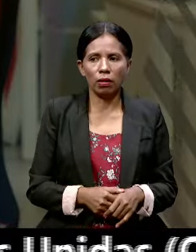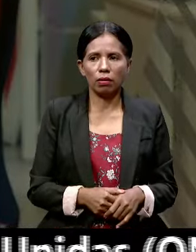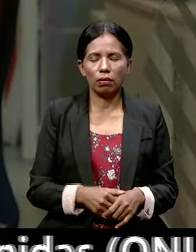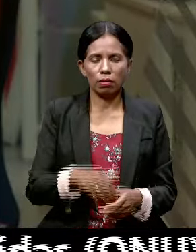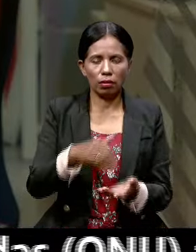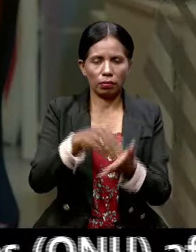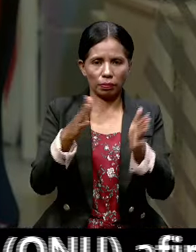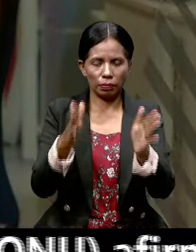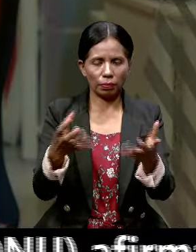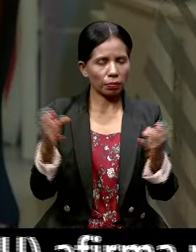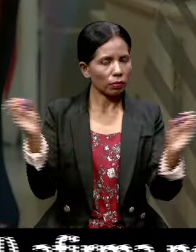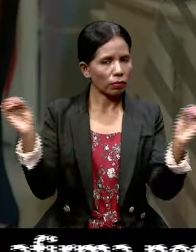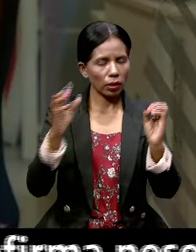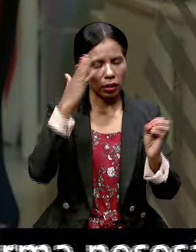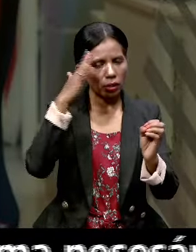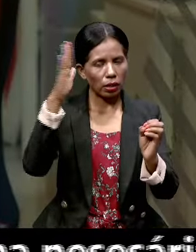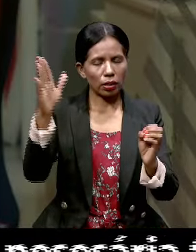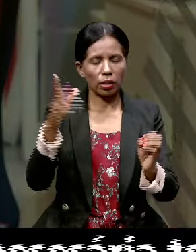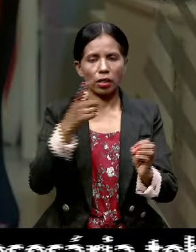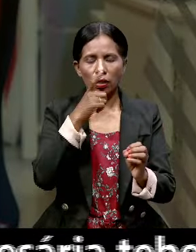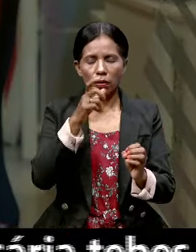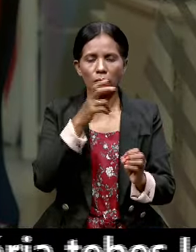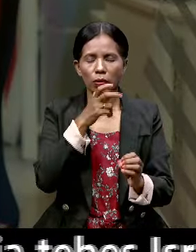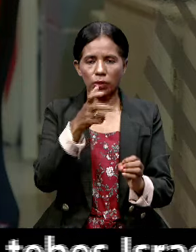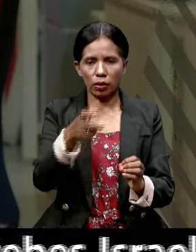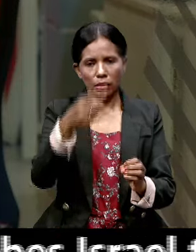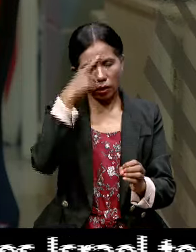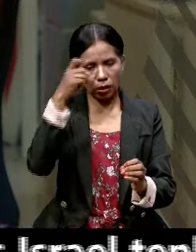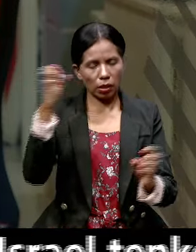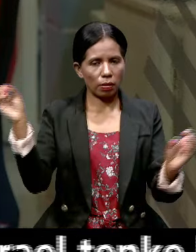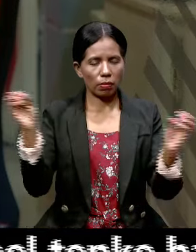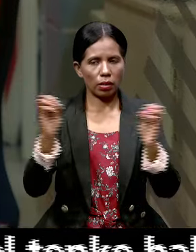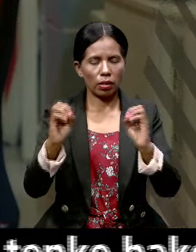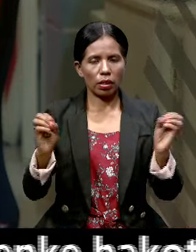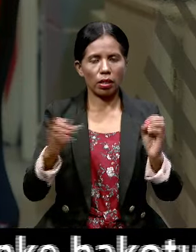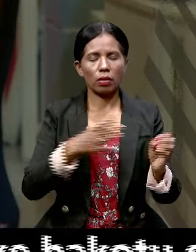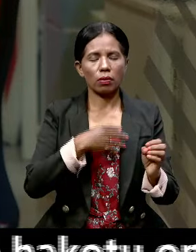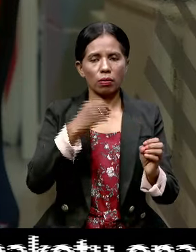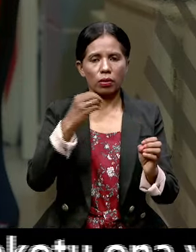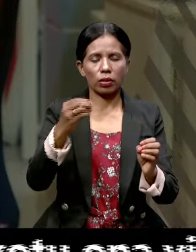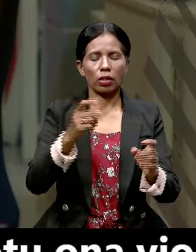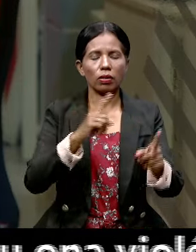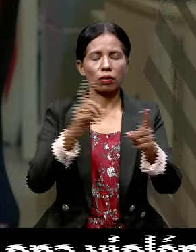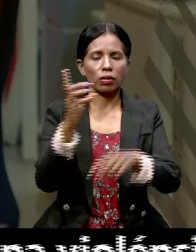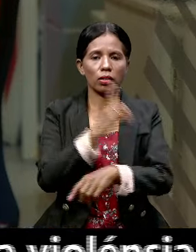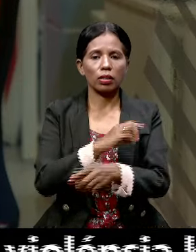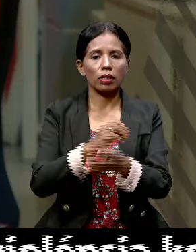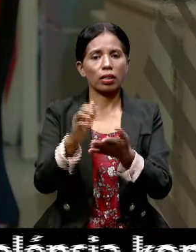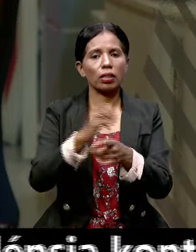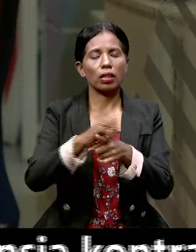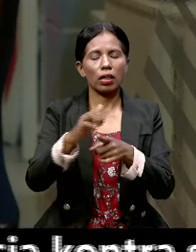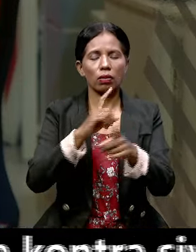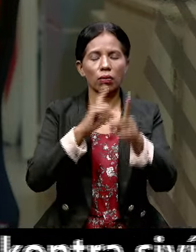Estudante barak lahatere colia lian português, tamba lahatomang ang atu pratika lor-lorong.